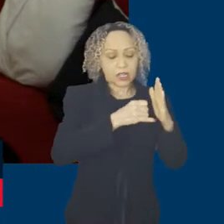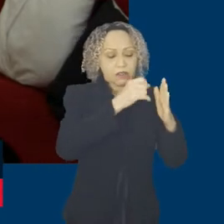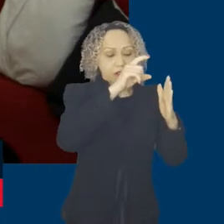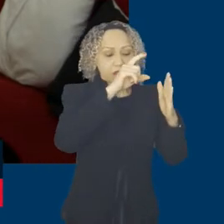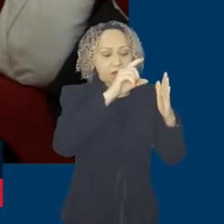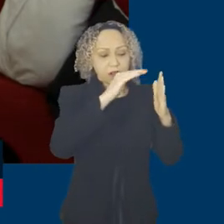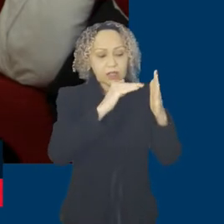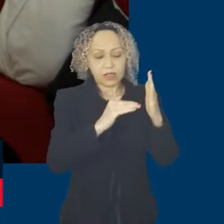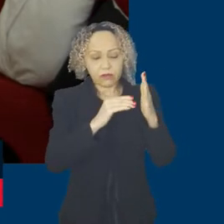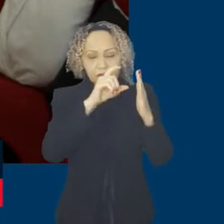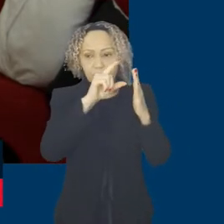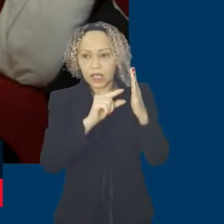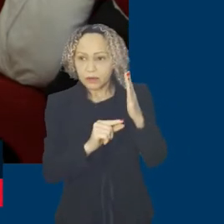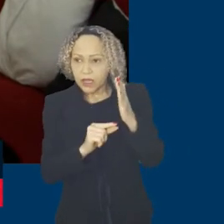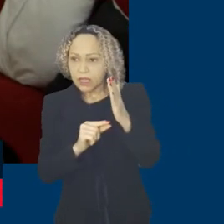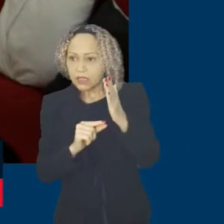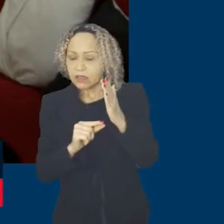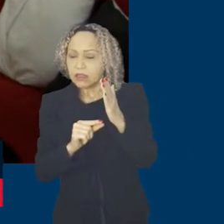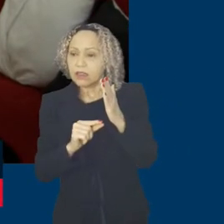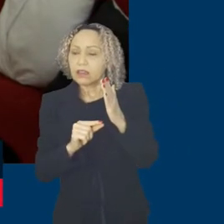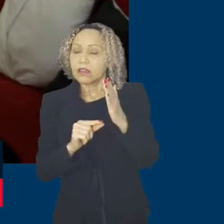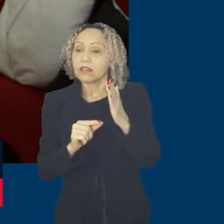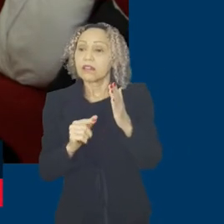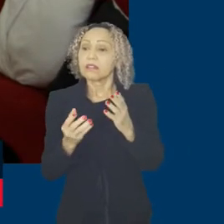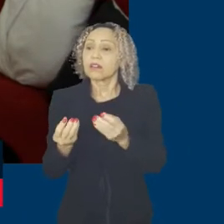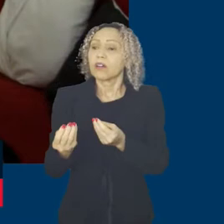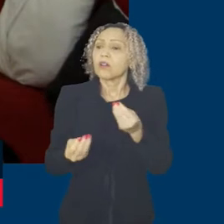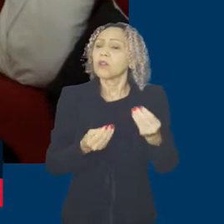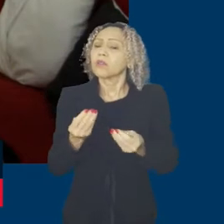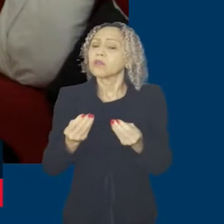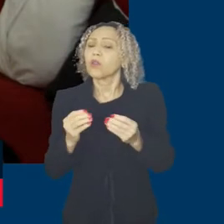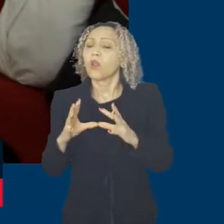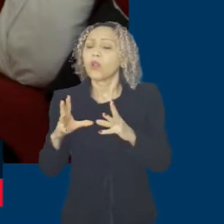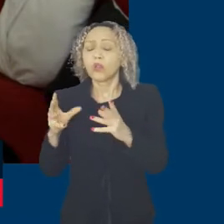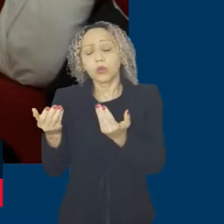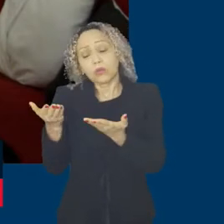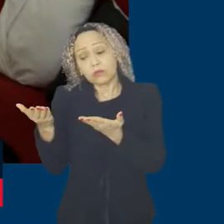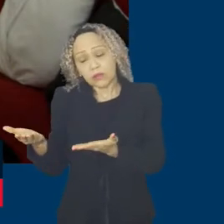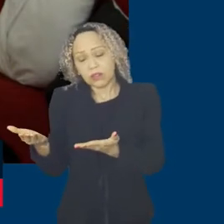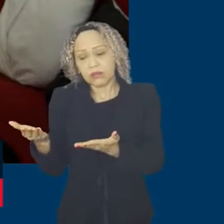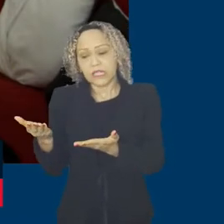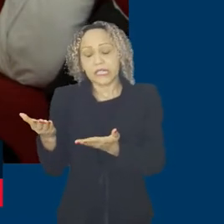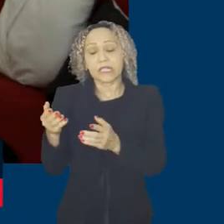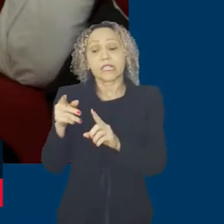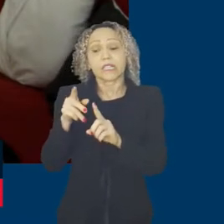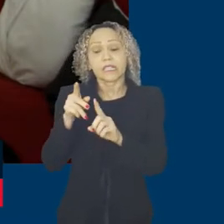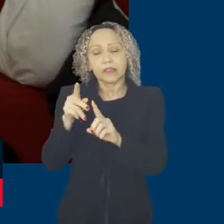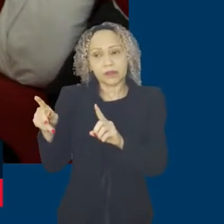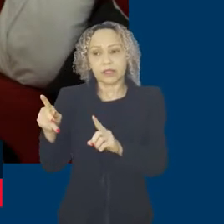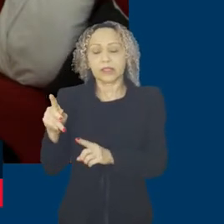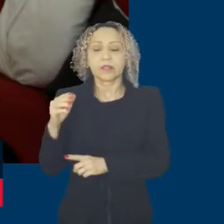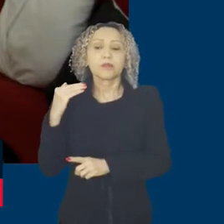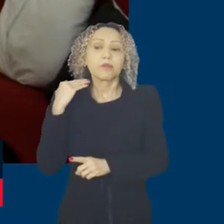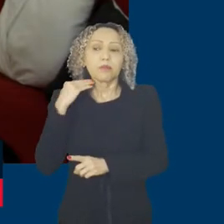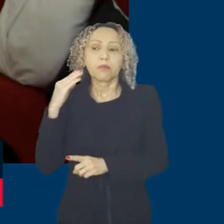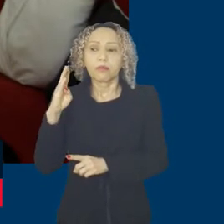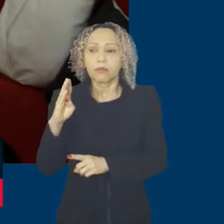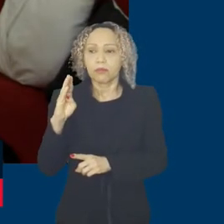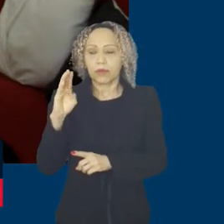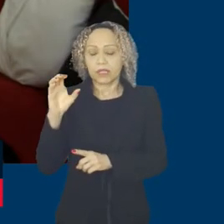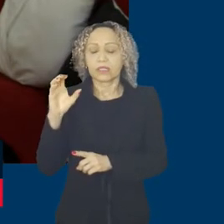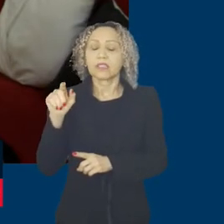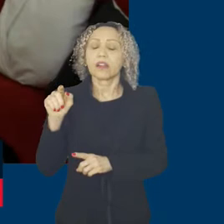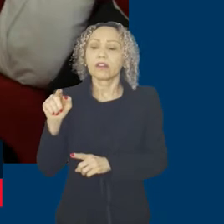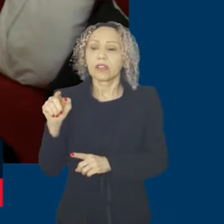sentido para estar colocado dentro do comunicado deles, né? Então tudo que eles fazem é apontar temores da persistência da pressão